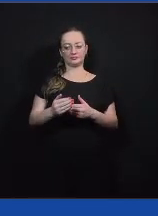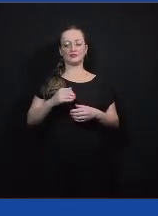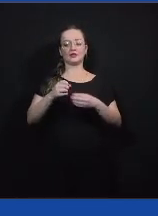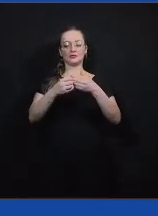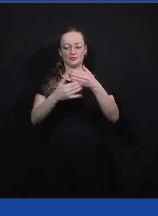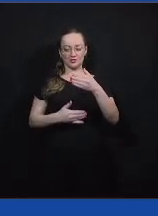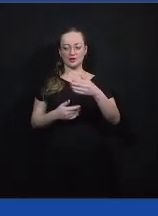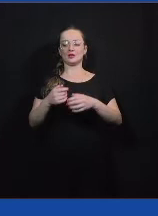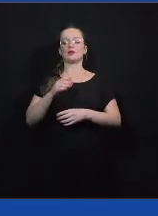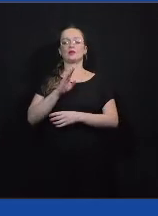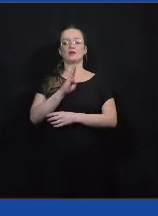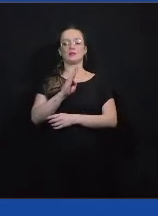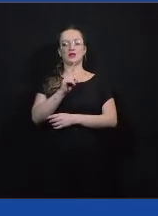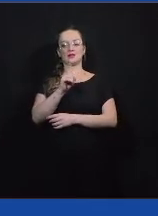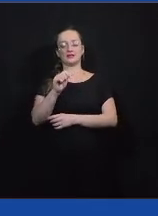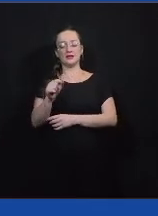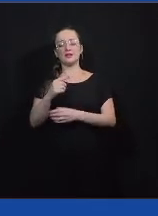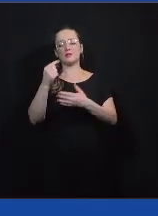Beatriz